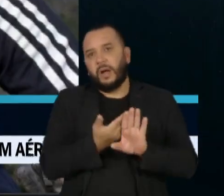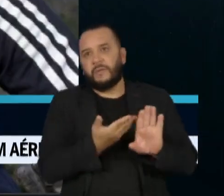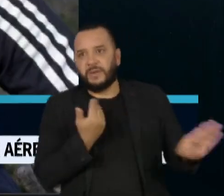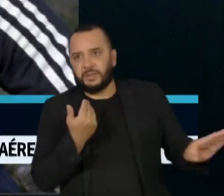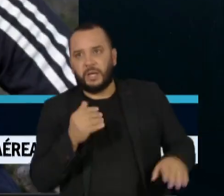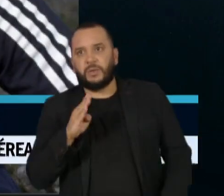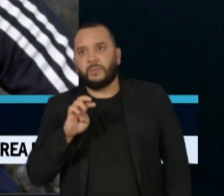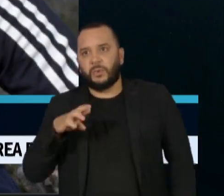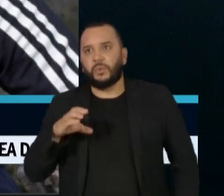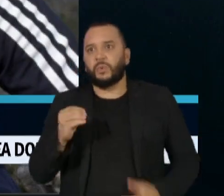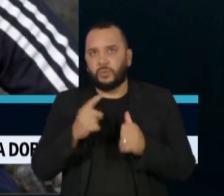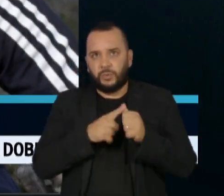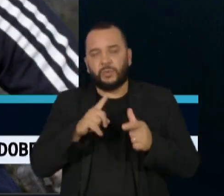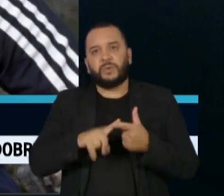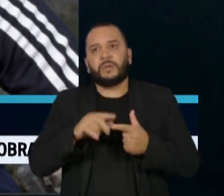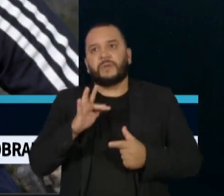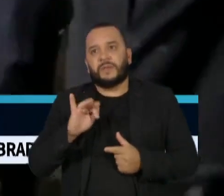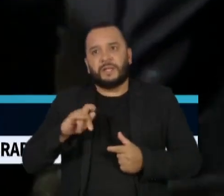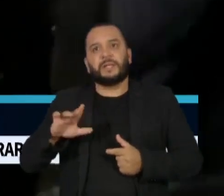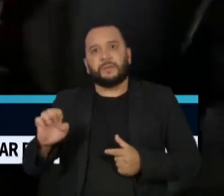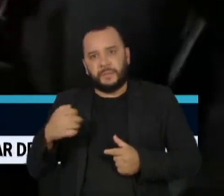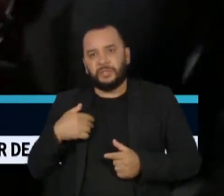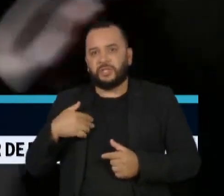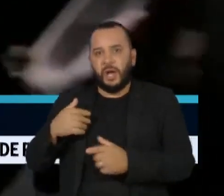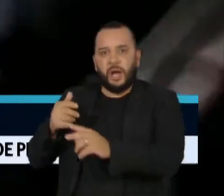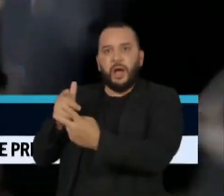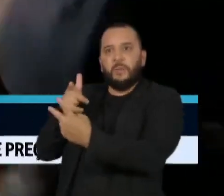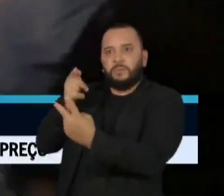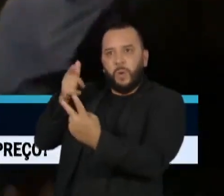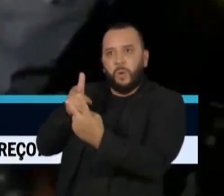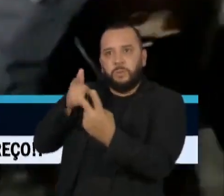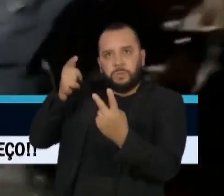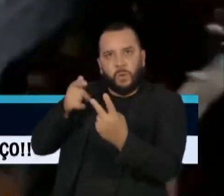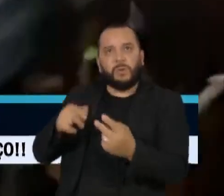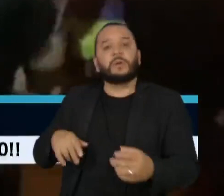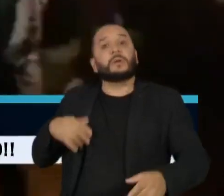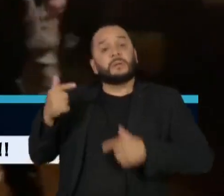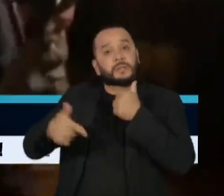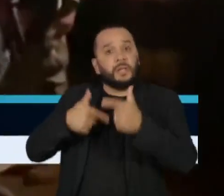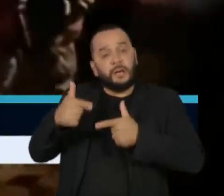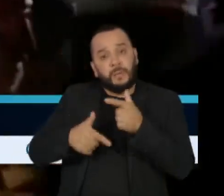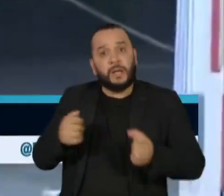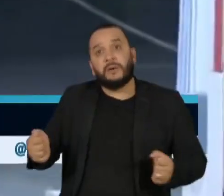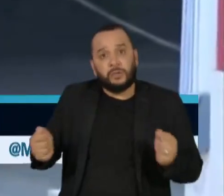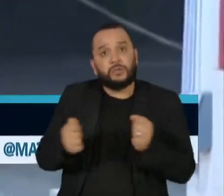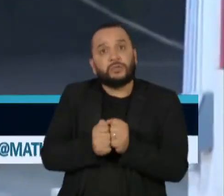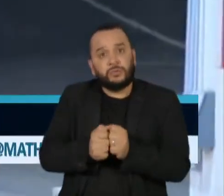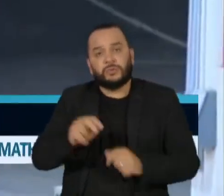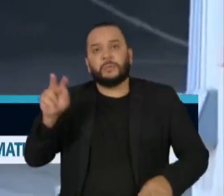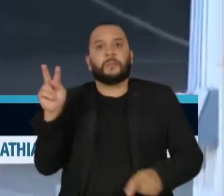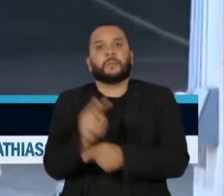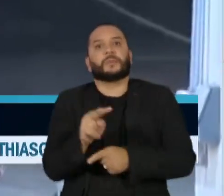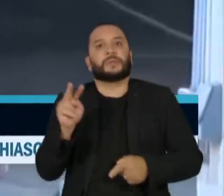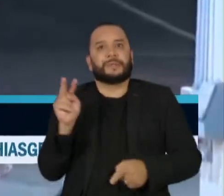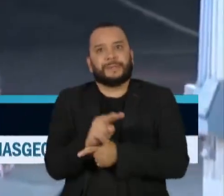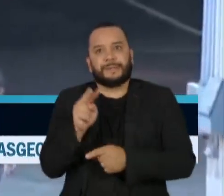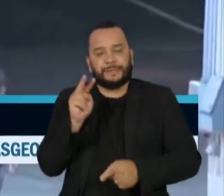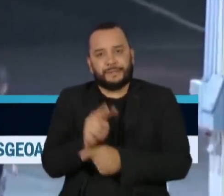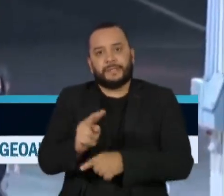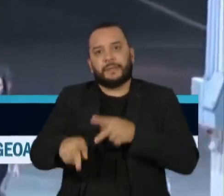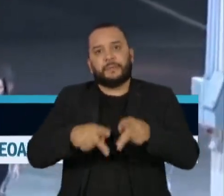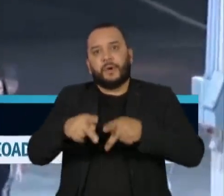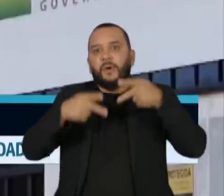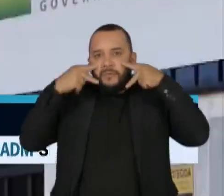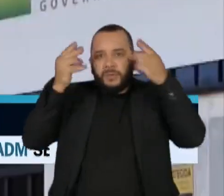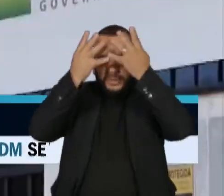e o jornalista Dom Phillips foram assassinados enquanto trabalhavam juntos para proteger os povos